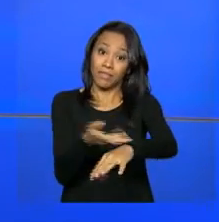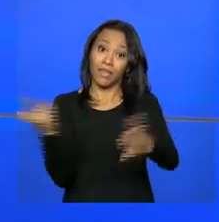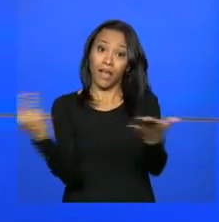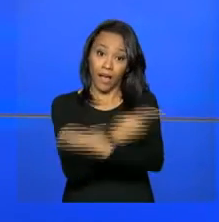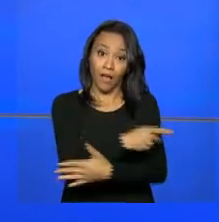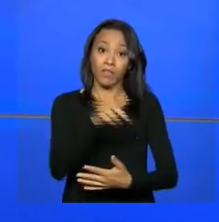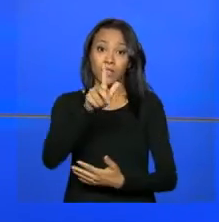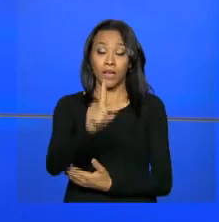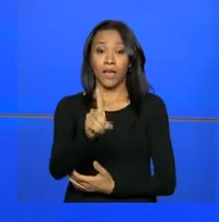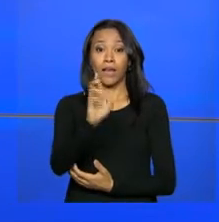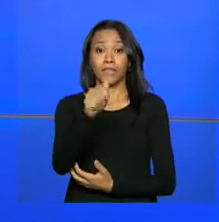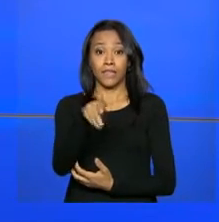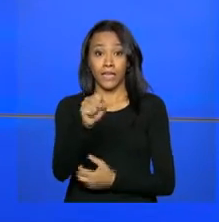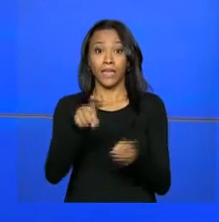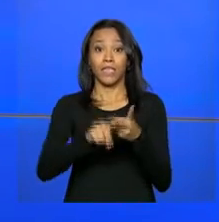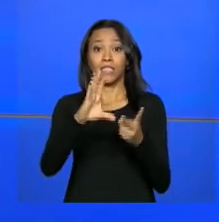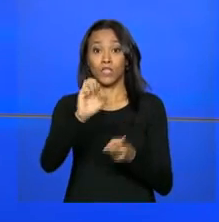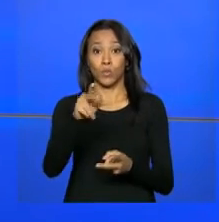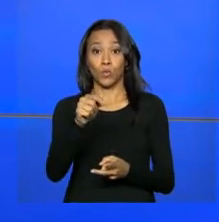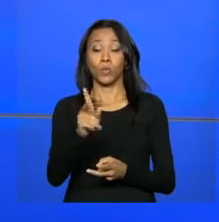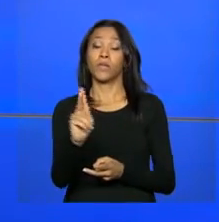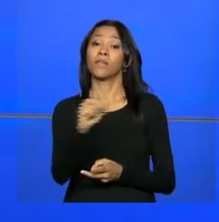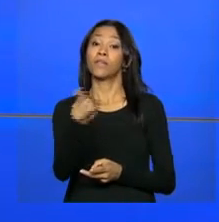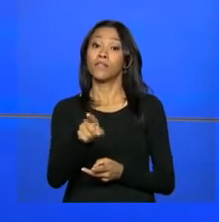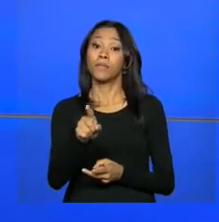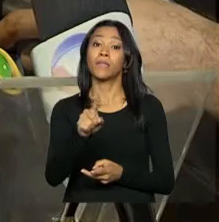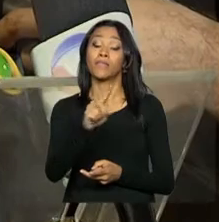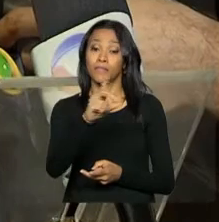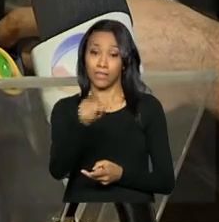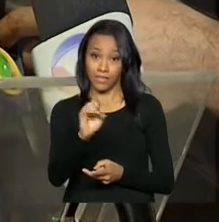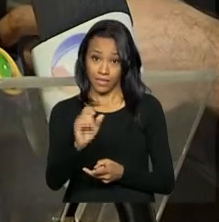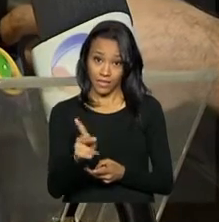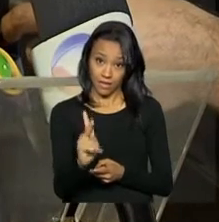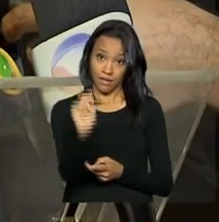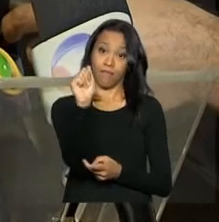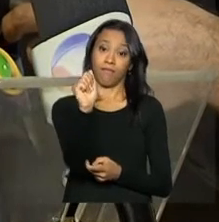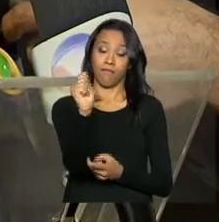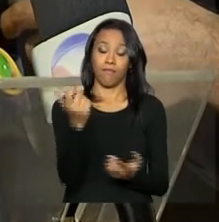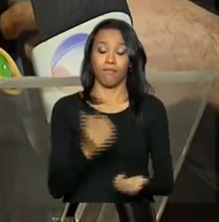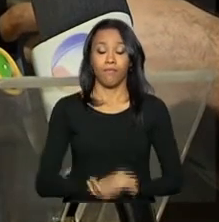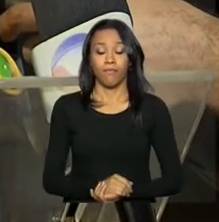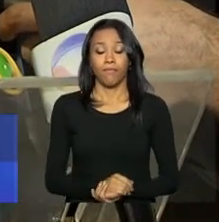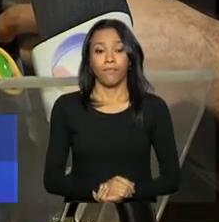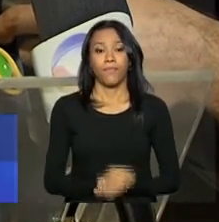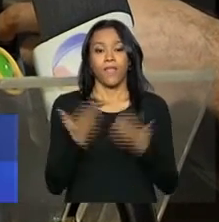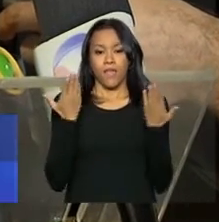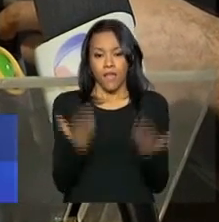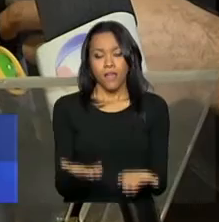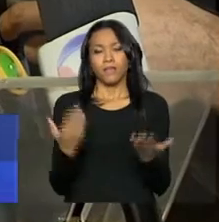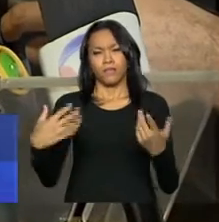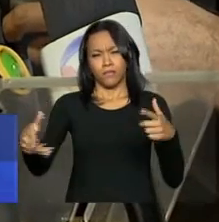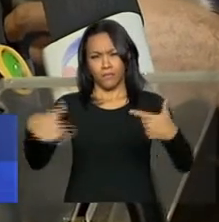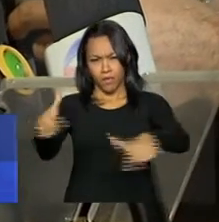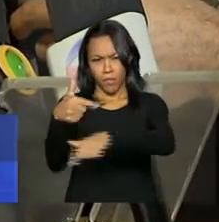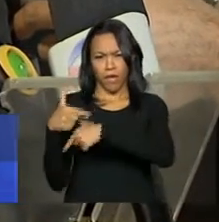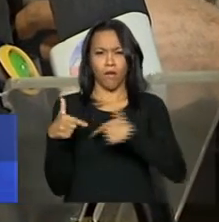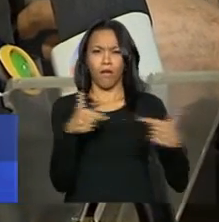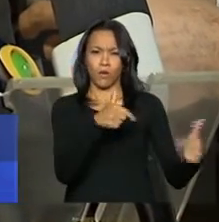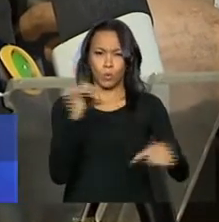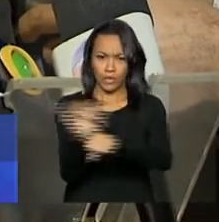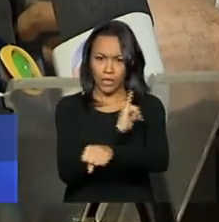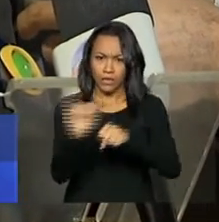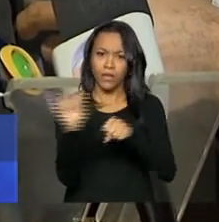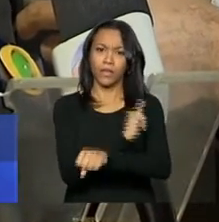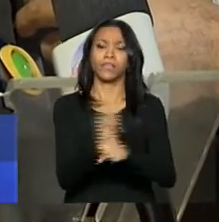da dengue a chikungunya é zica essa ação que a gente está fazendo é uma ação